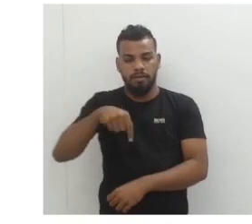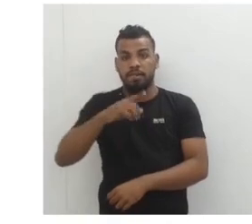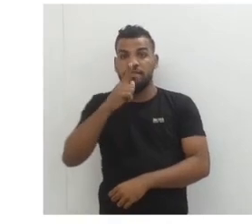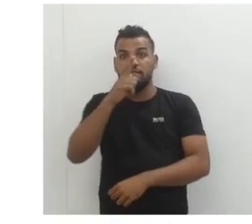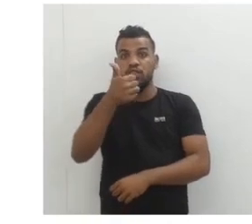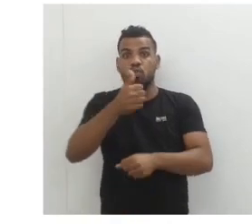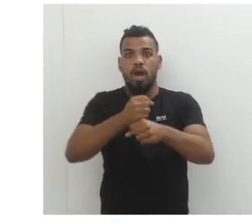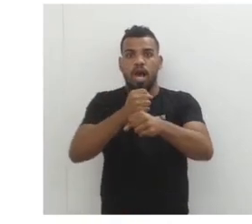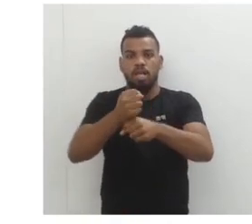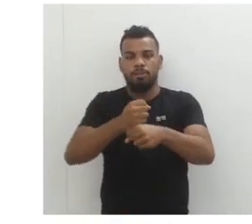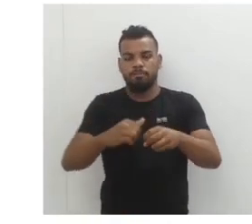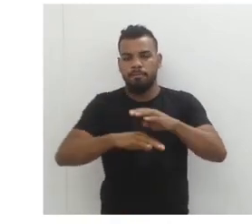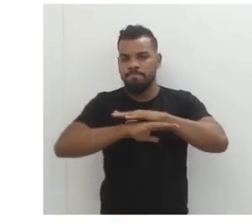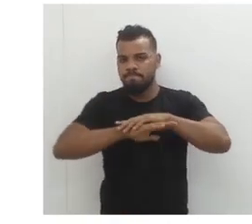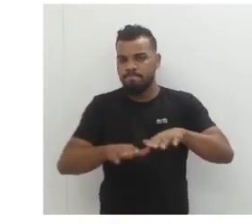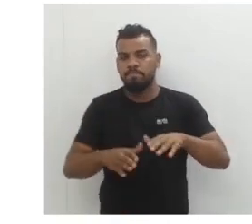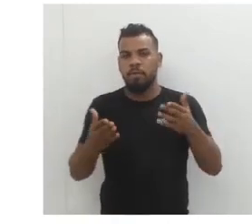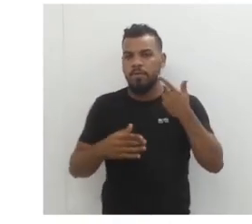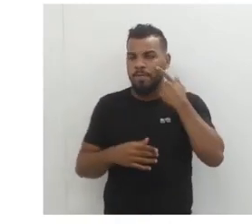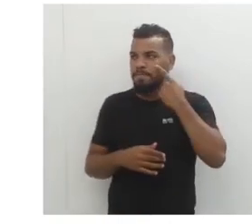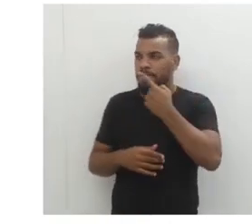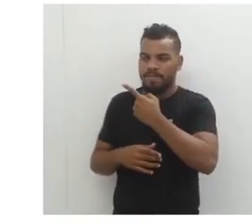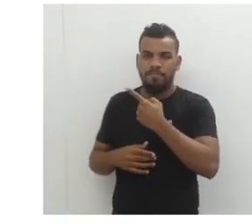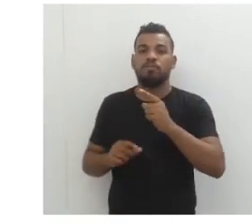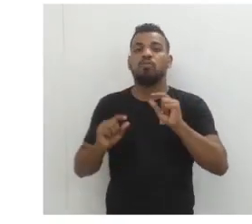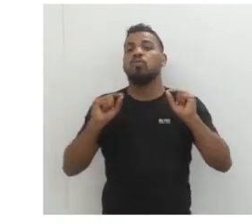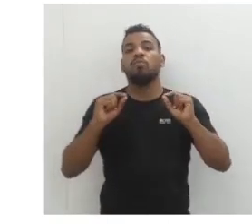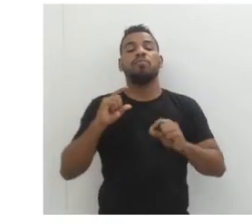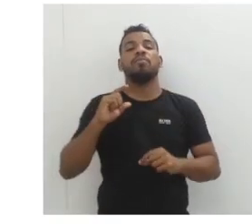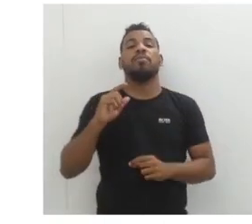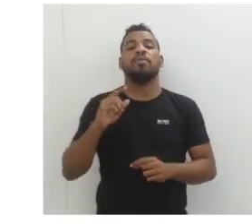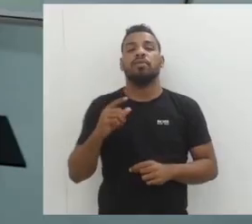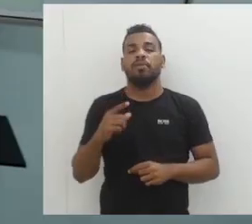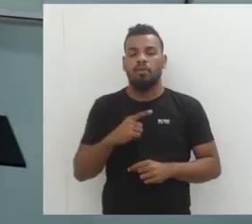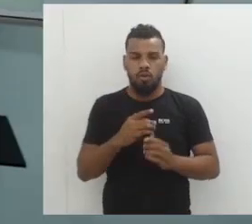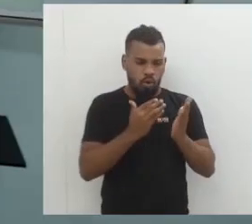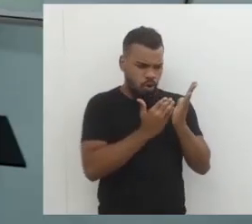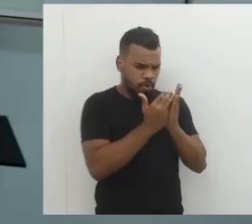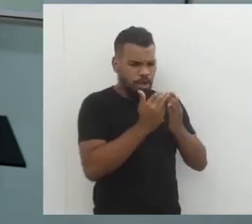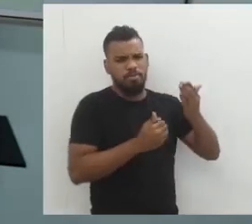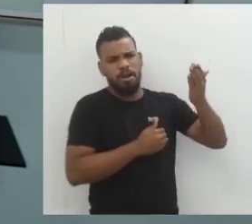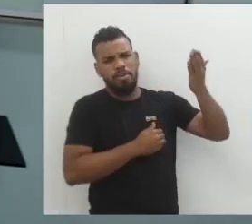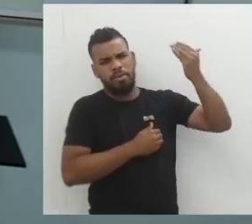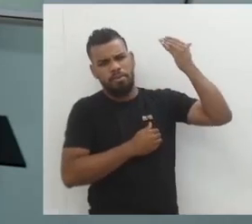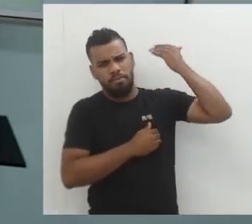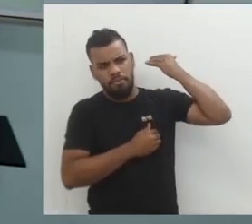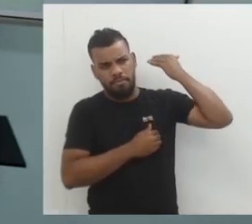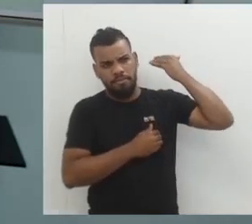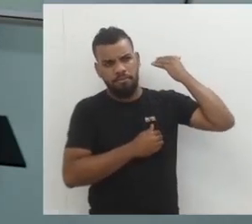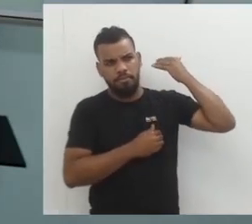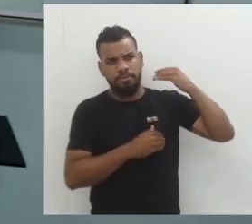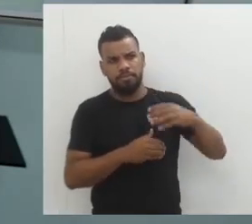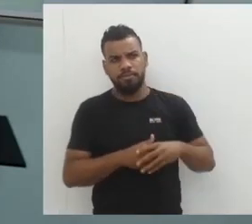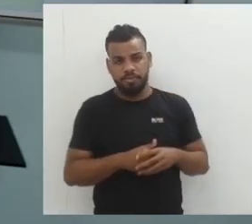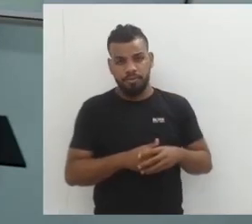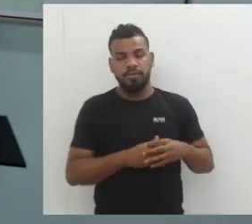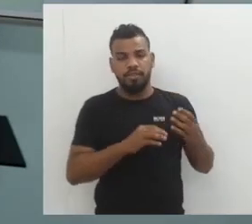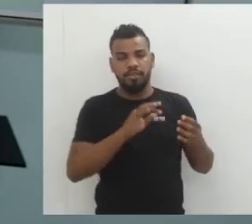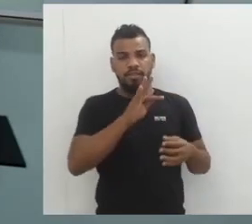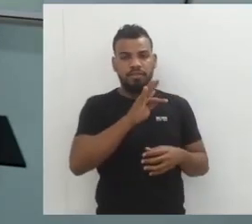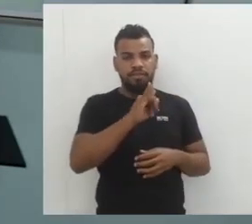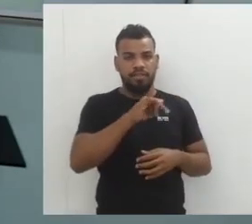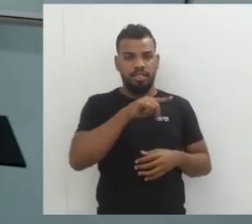Brasil. Então, como vocês viram, houve um começo lá com